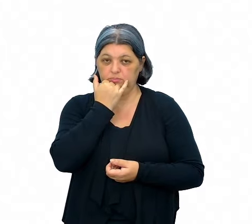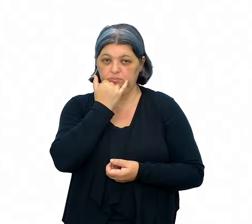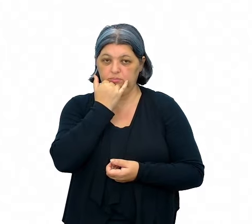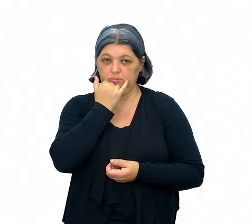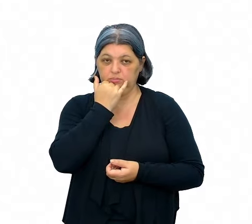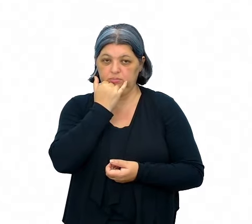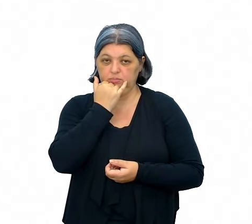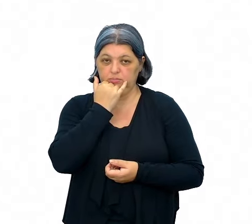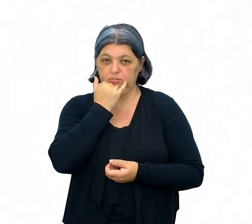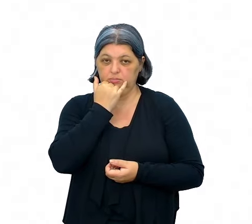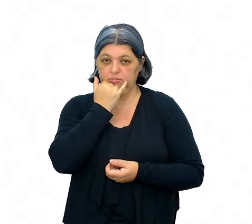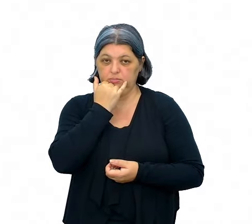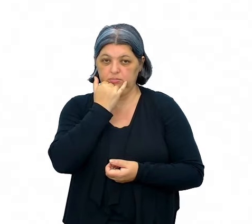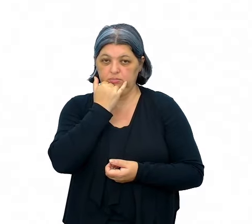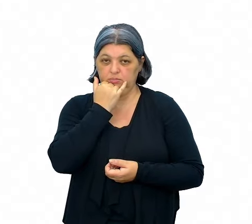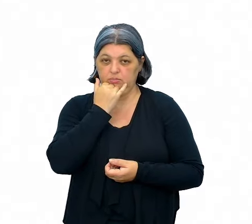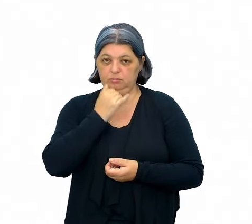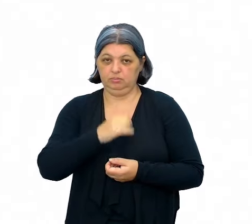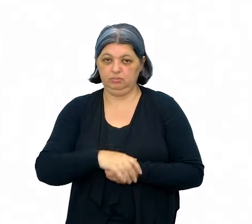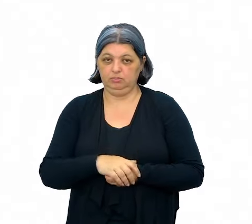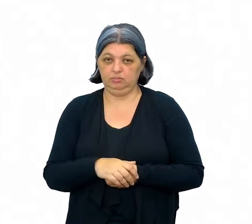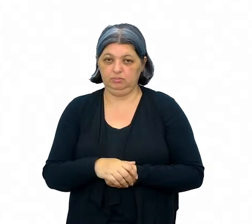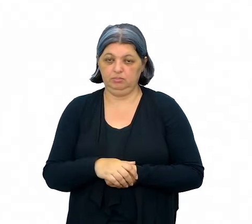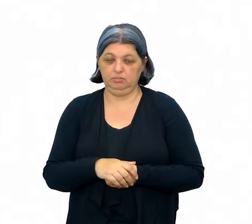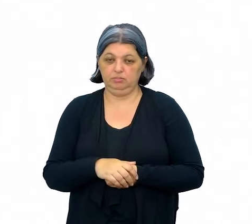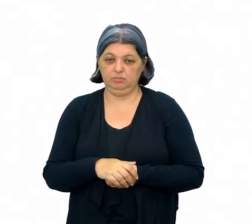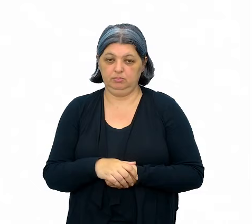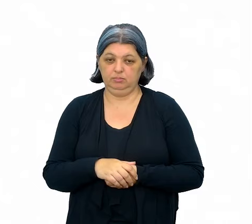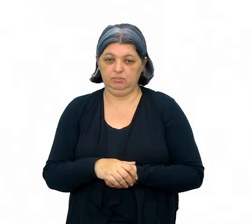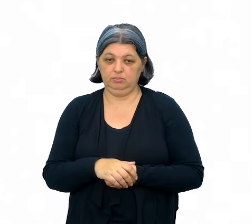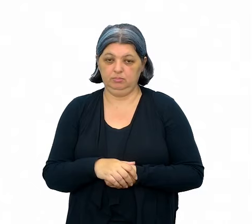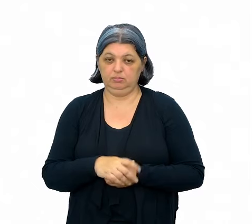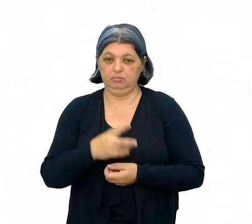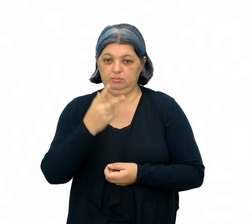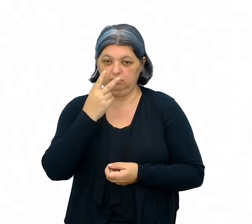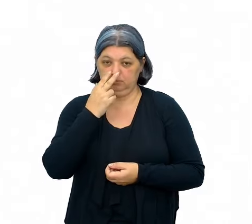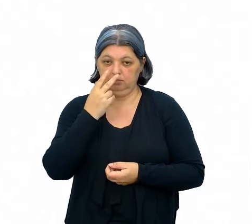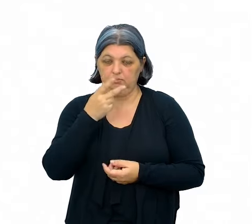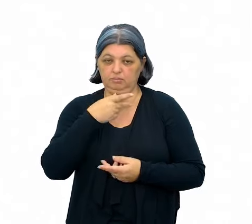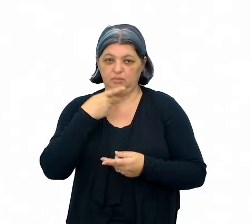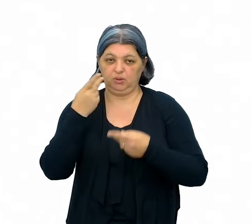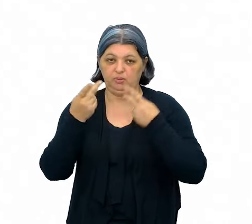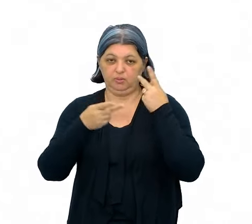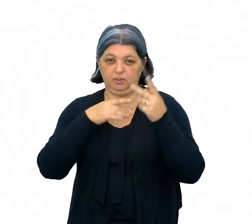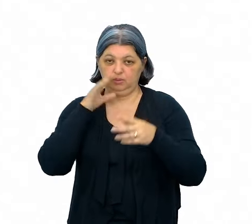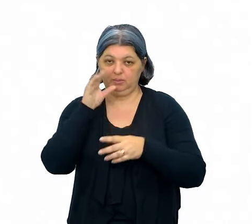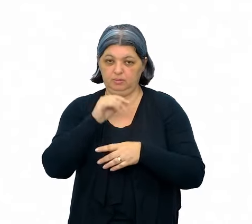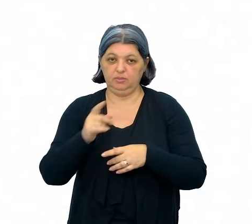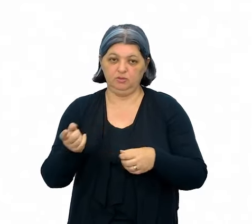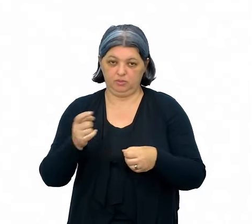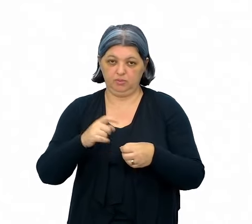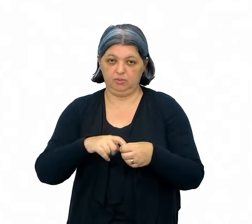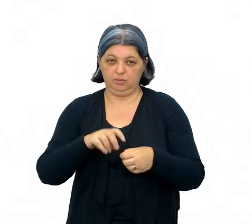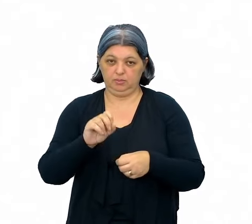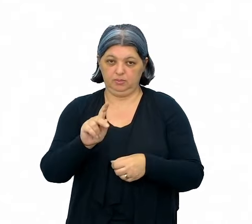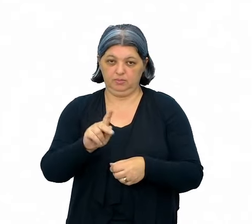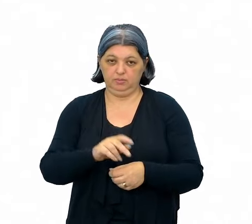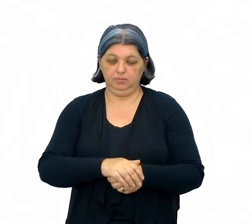Tem que dar uma paradinha, nem né? Toda a transmissão. Acho que eu falo demais mesmo. Desculpa, vou retomar, tá?